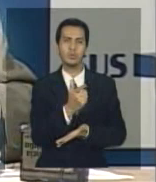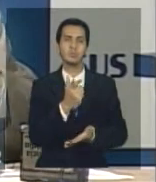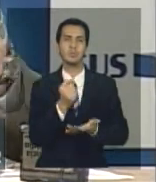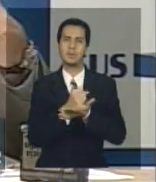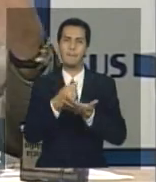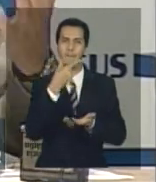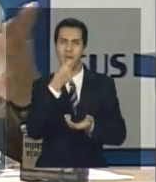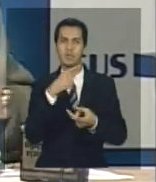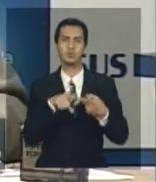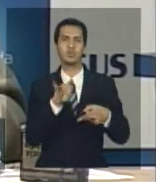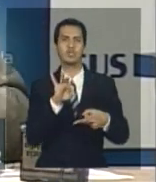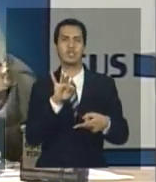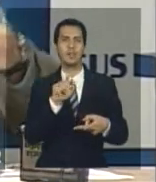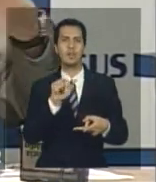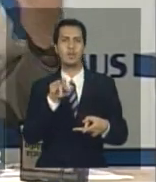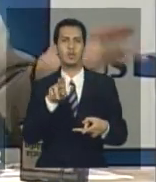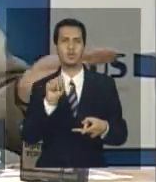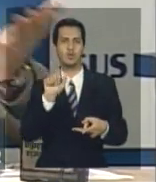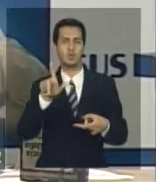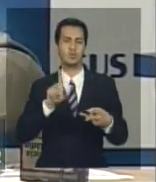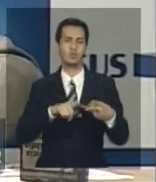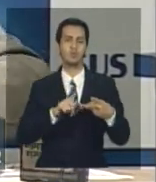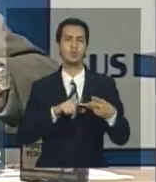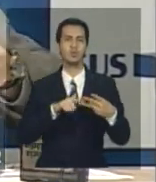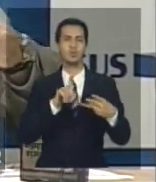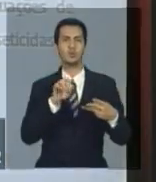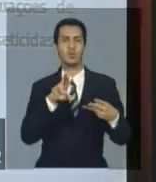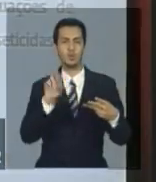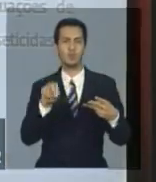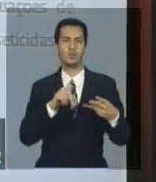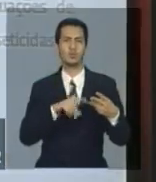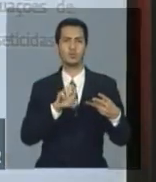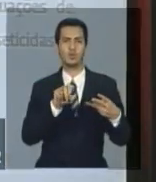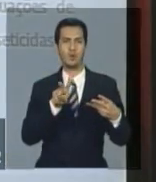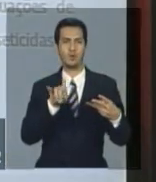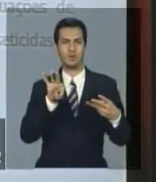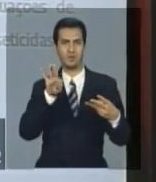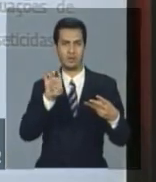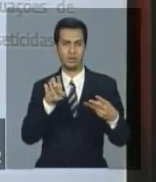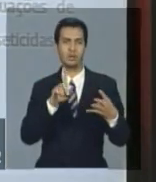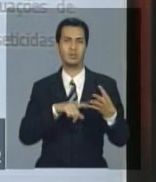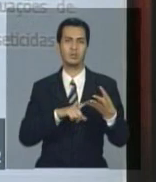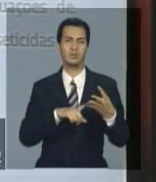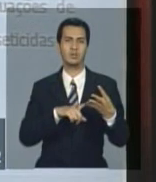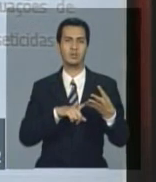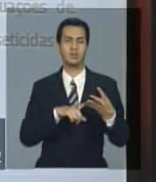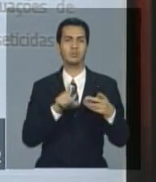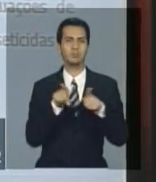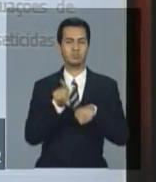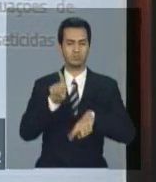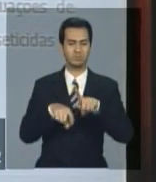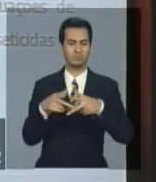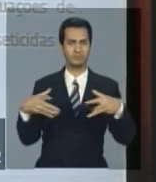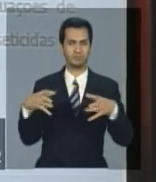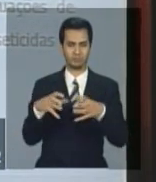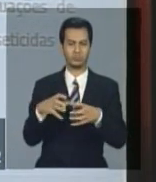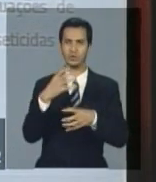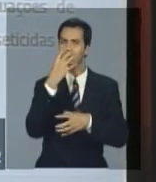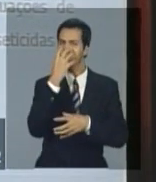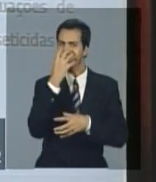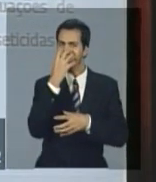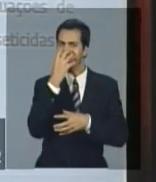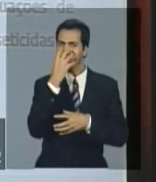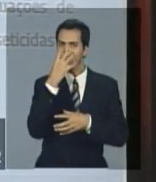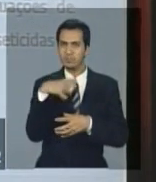Tylenol, soro, né, o solvente que usa para inseticida, equipamento de nebulização, que é o fumacezinho